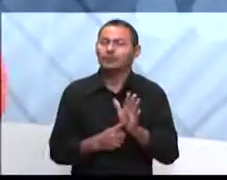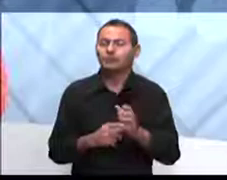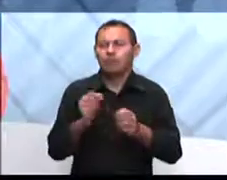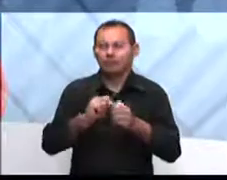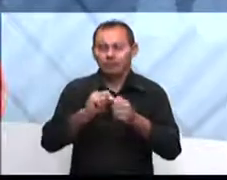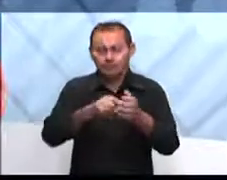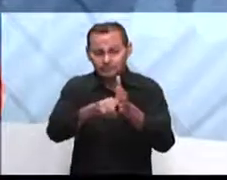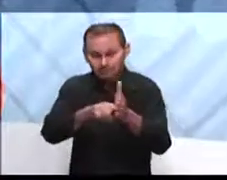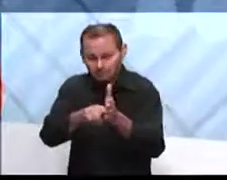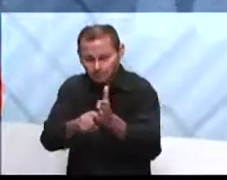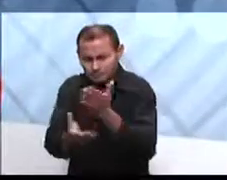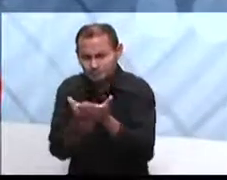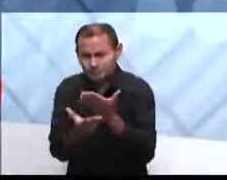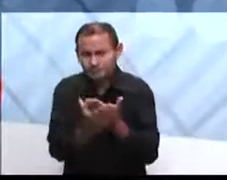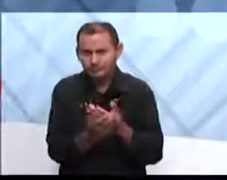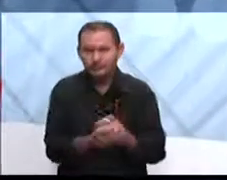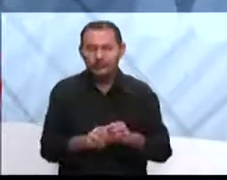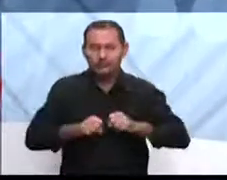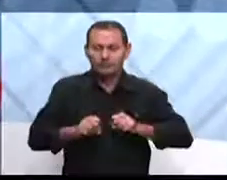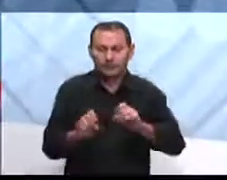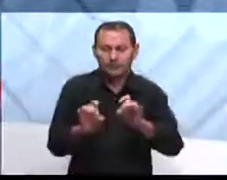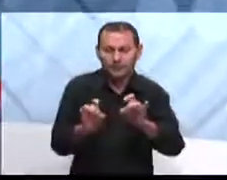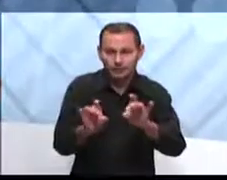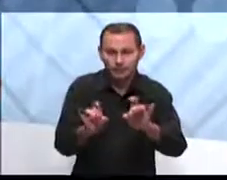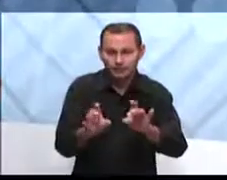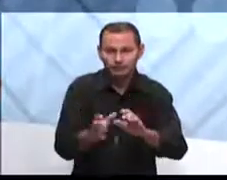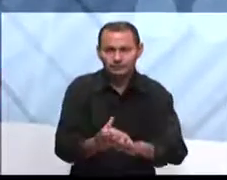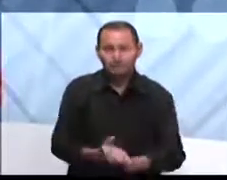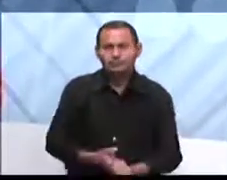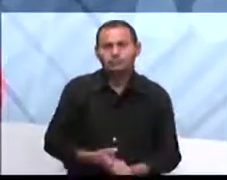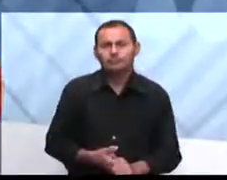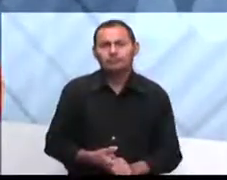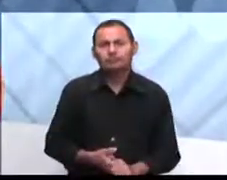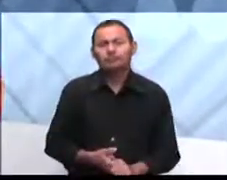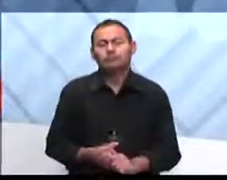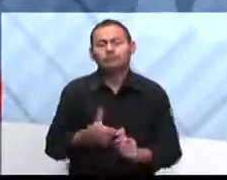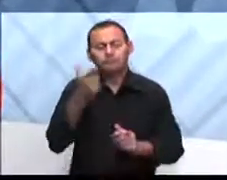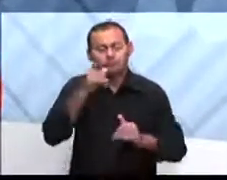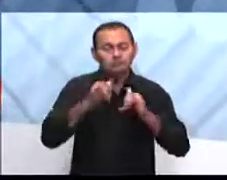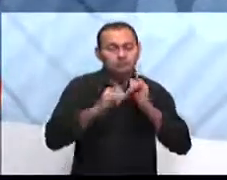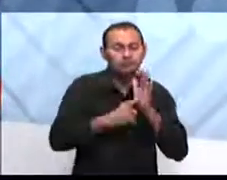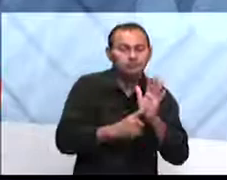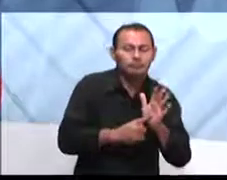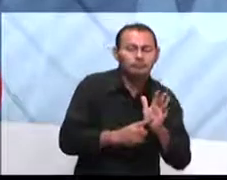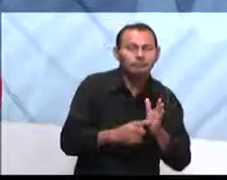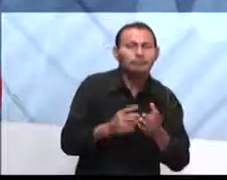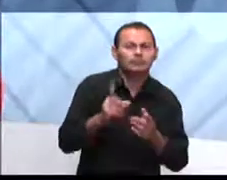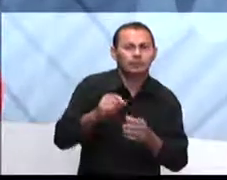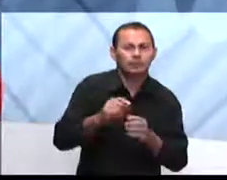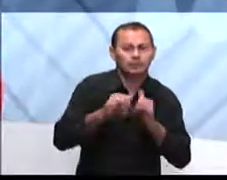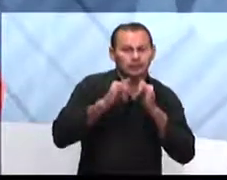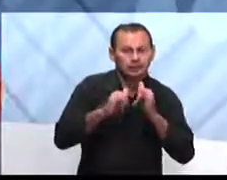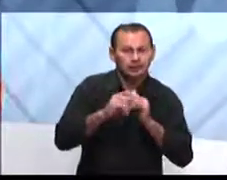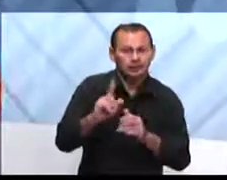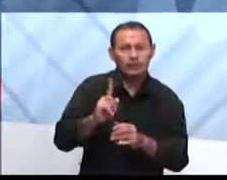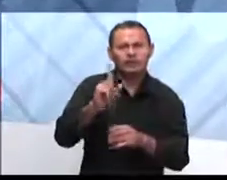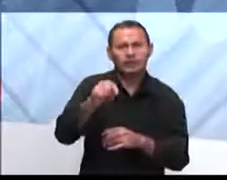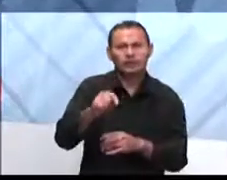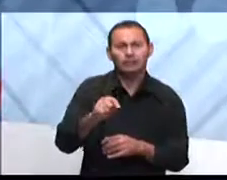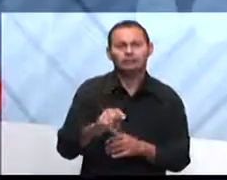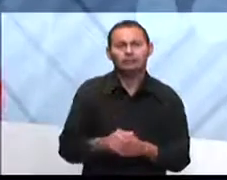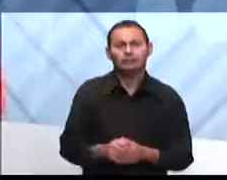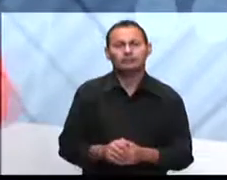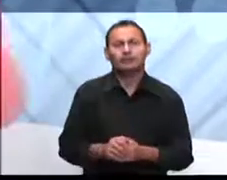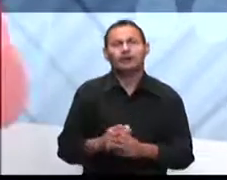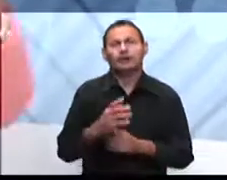faça uma pesquisa mercadológica, né, e colhe os resultados. Esses resultados nada mais é do